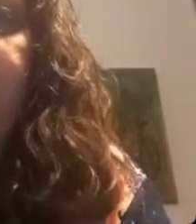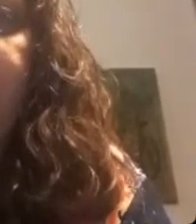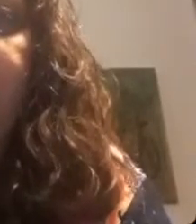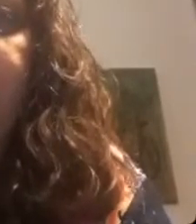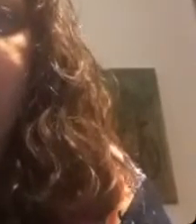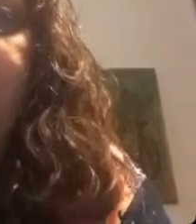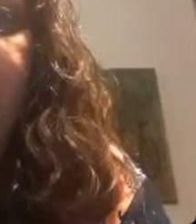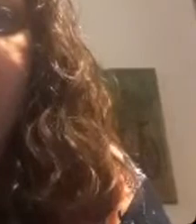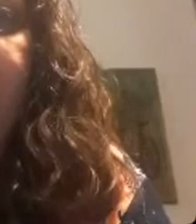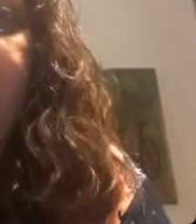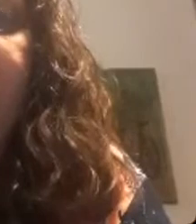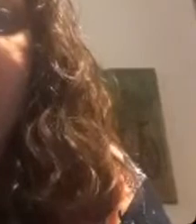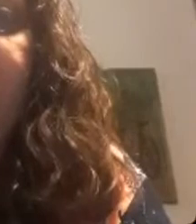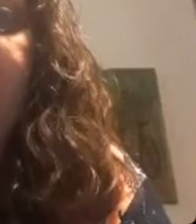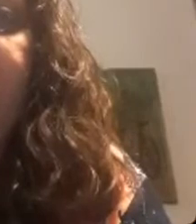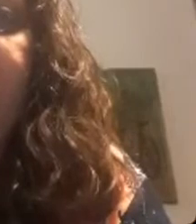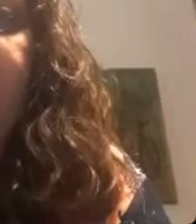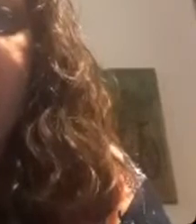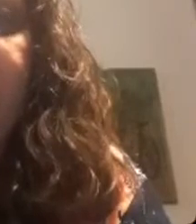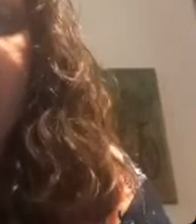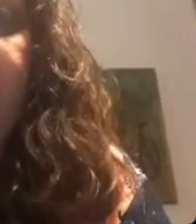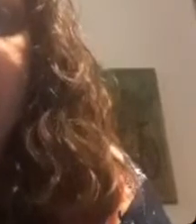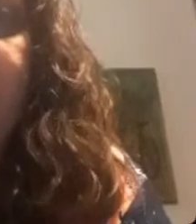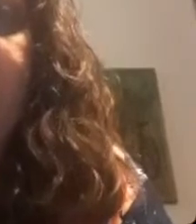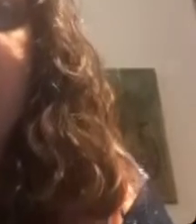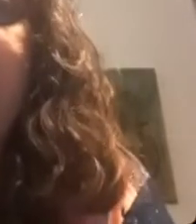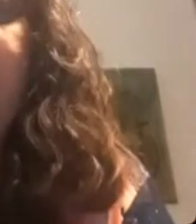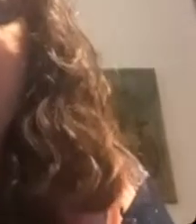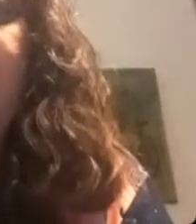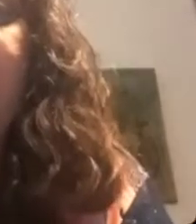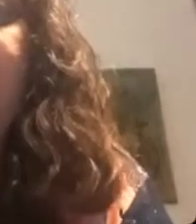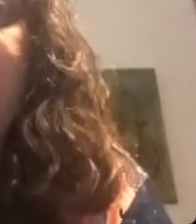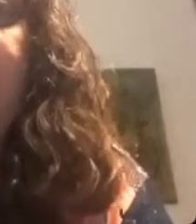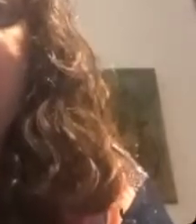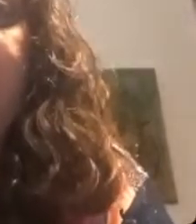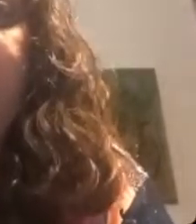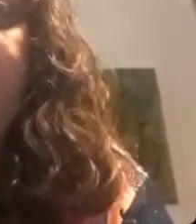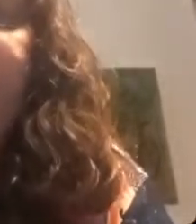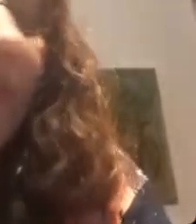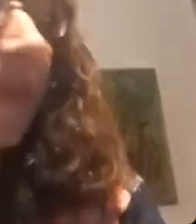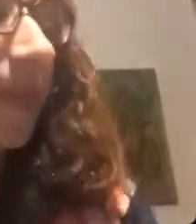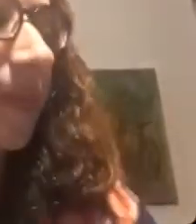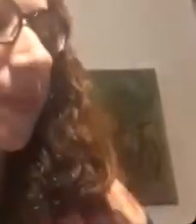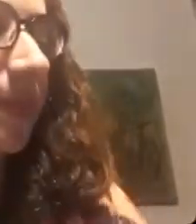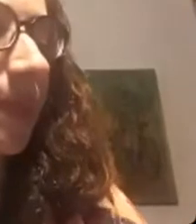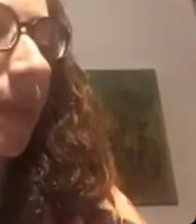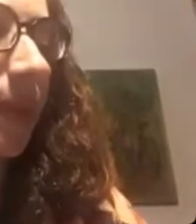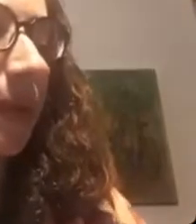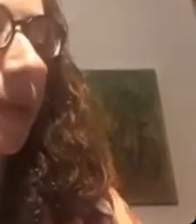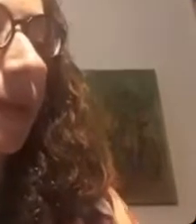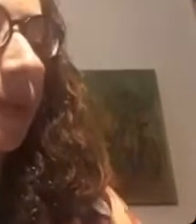Simone pede pra entrar ao vídeo. Simone, tu sabe pedir pra entrar no,